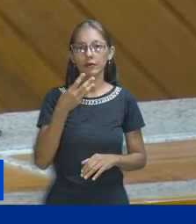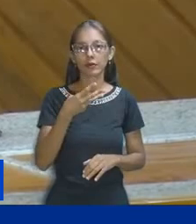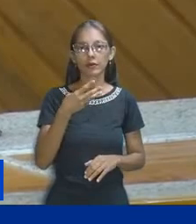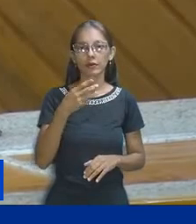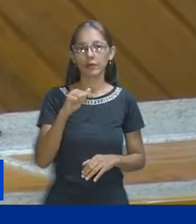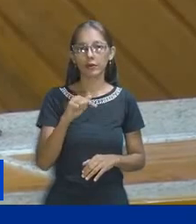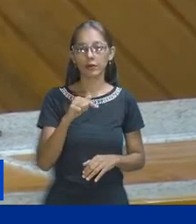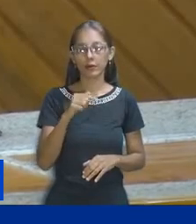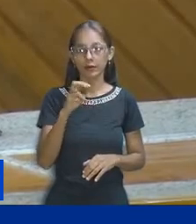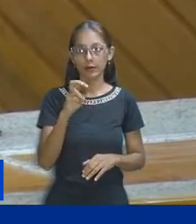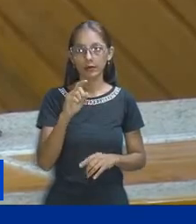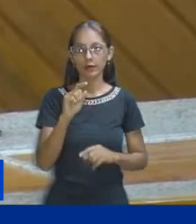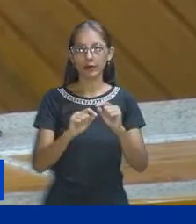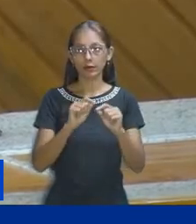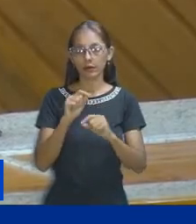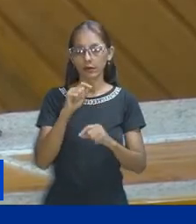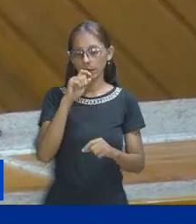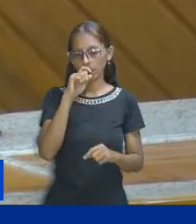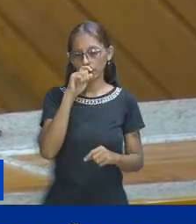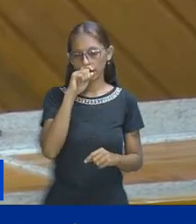também.